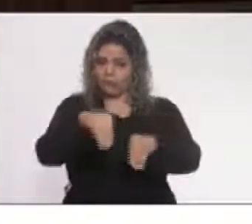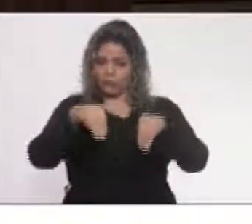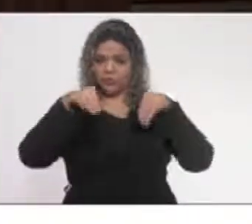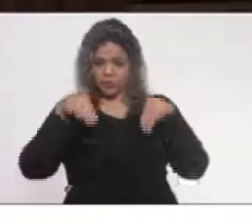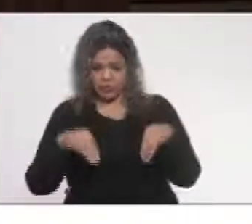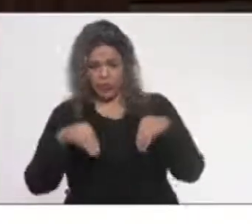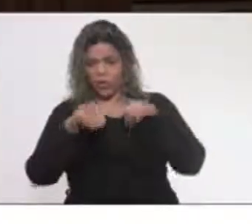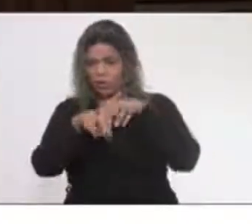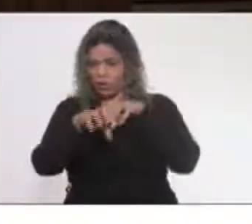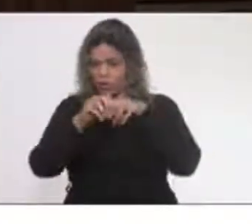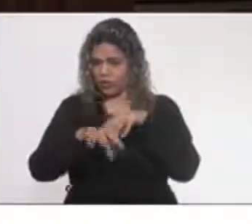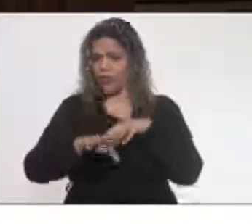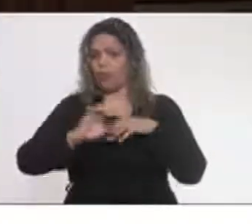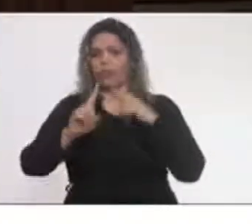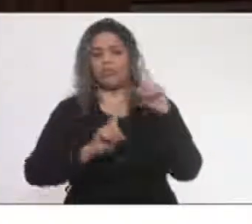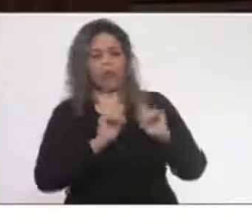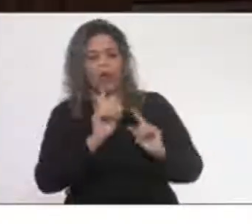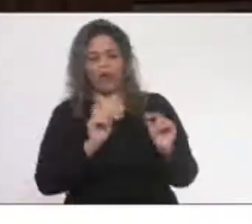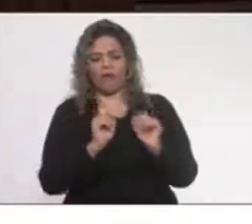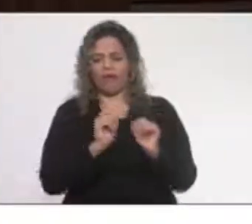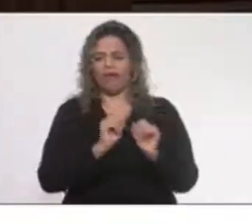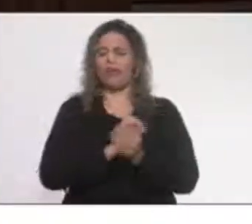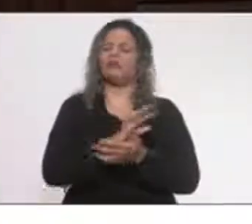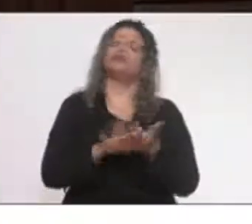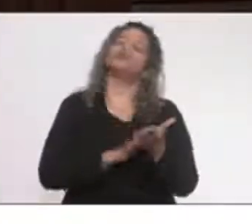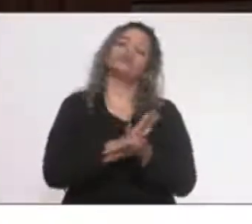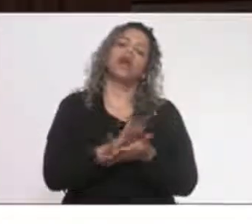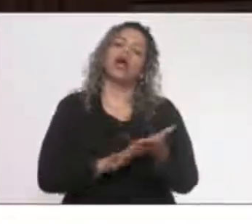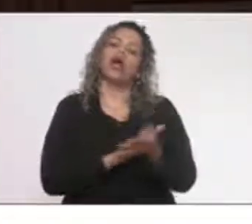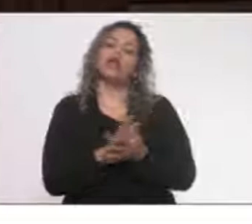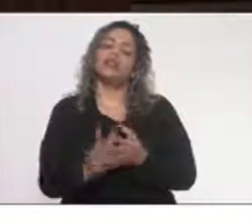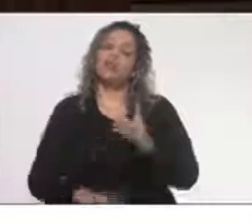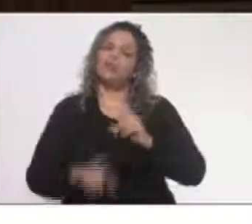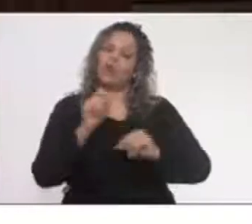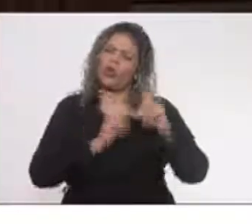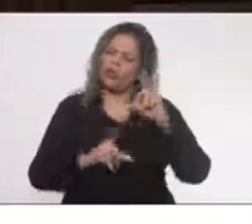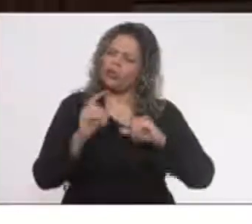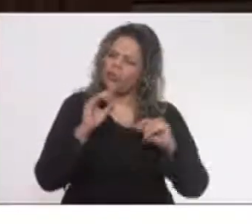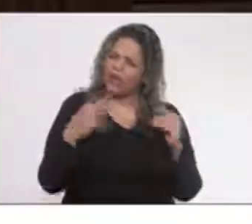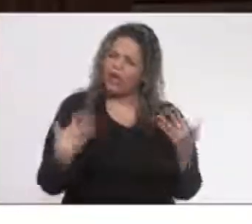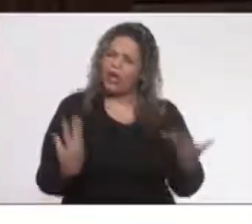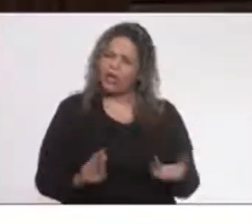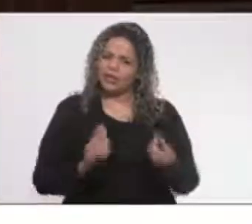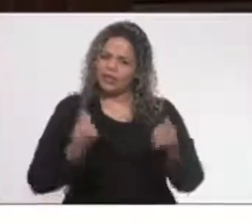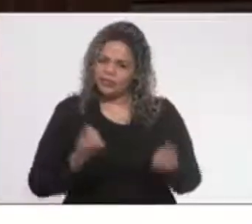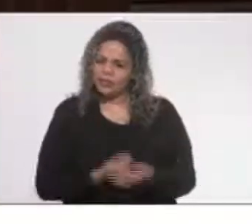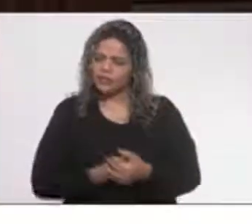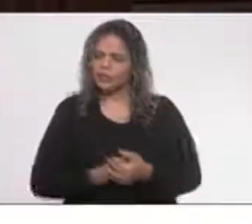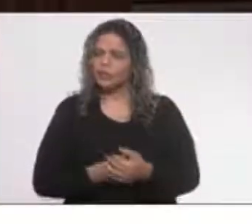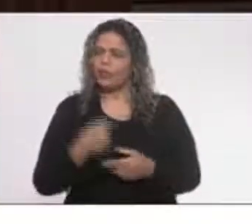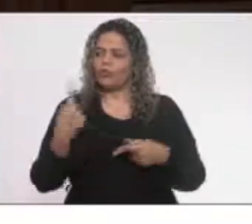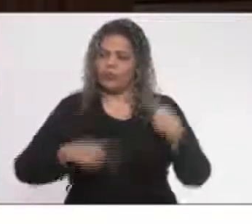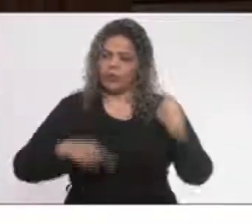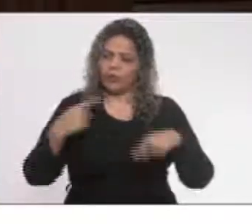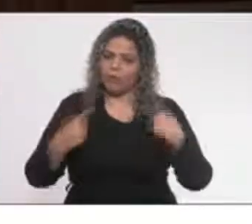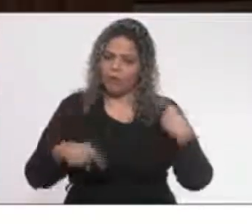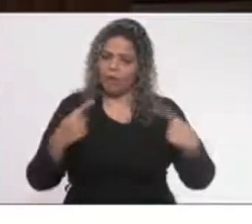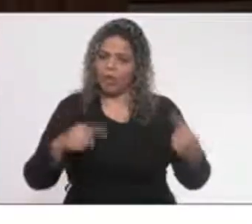Educação não tratou, nem trata com prioridade absoluta o